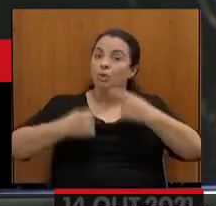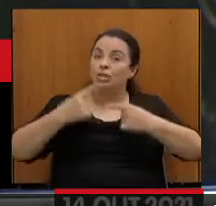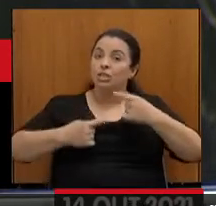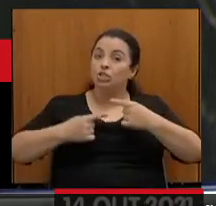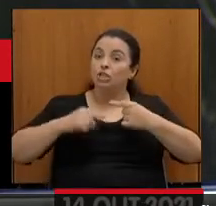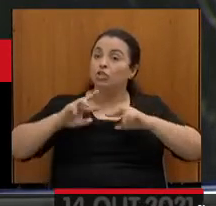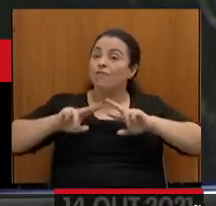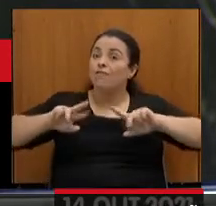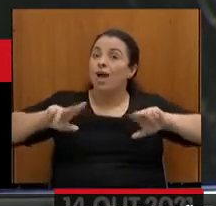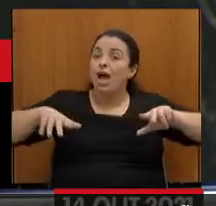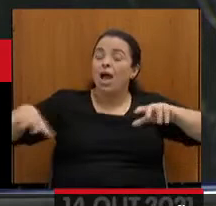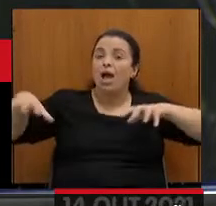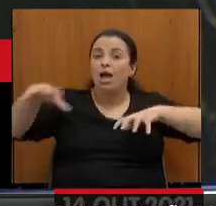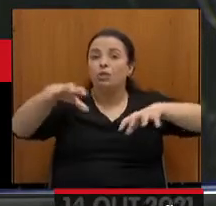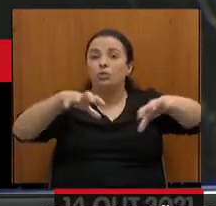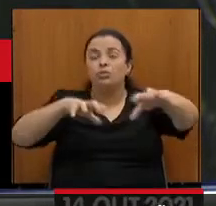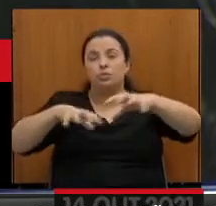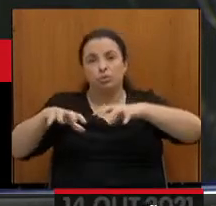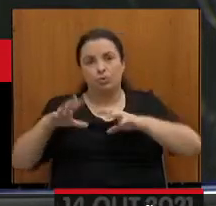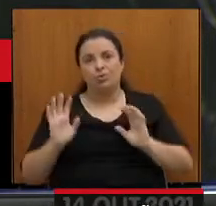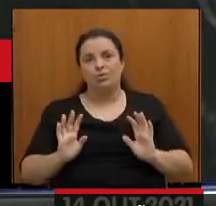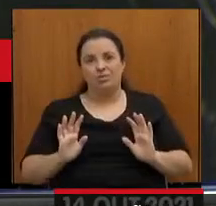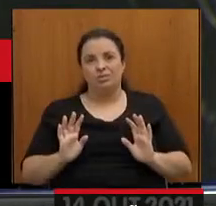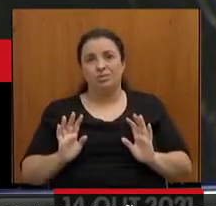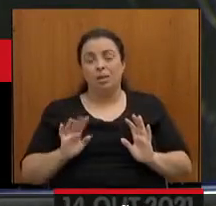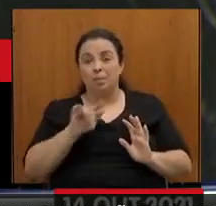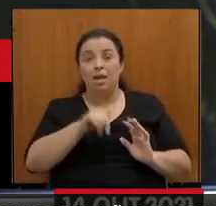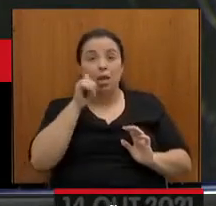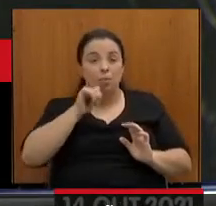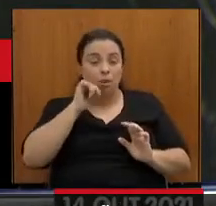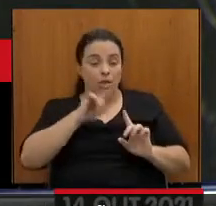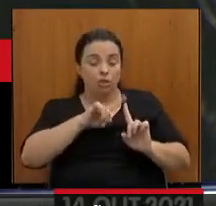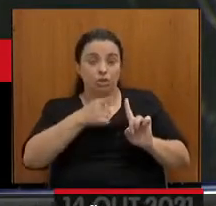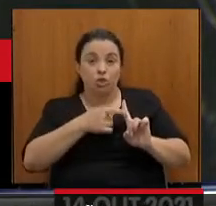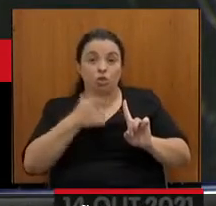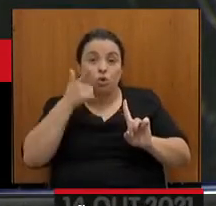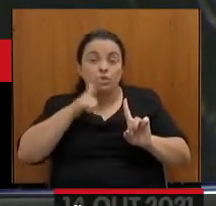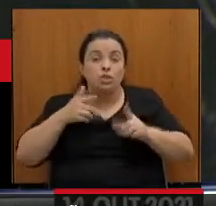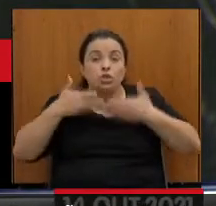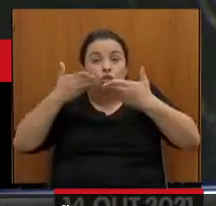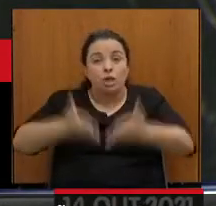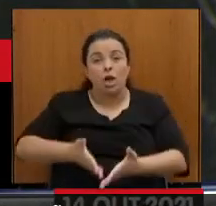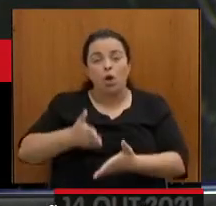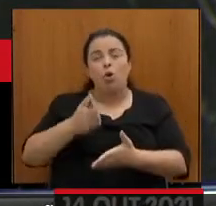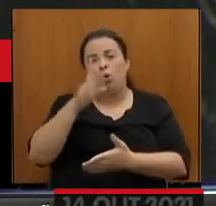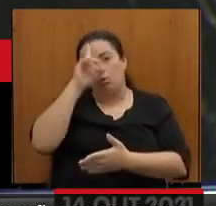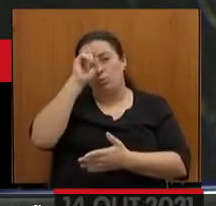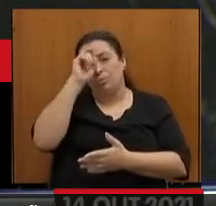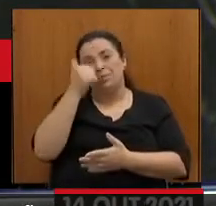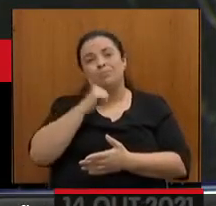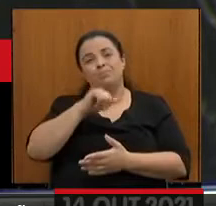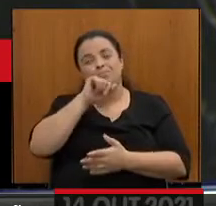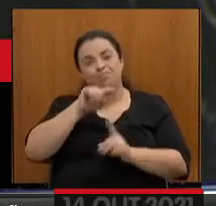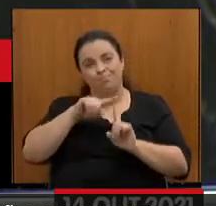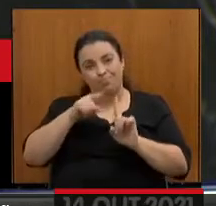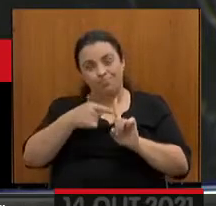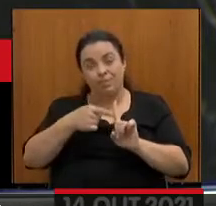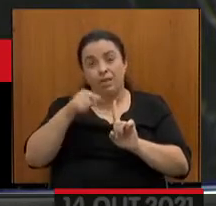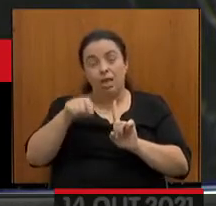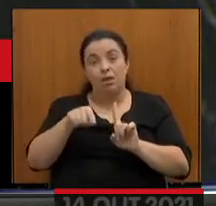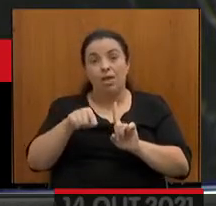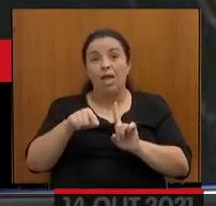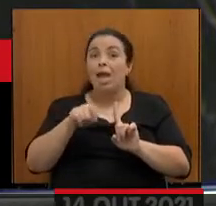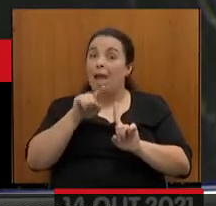gestante possa chegar à sua maternidade, muitas vezes ela enfrenta a dificuldade do transporte público. E isso, às vezes,